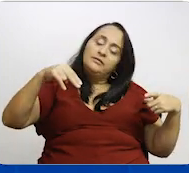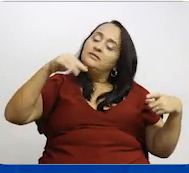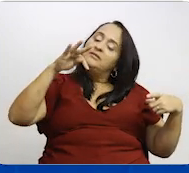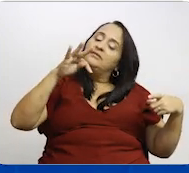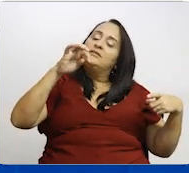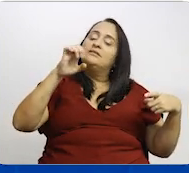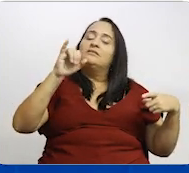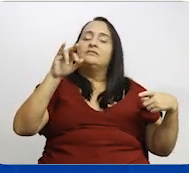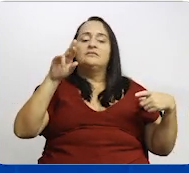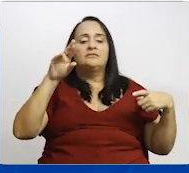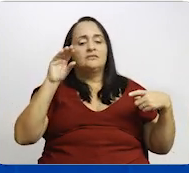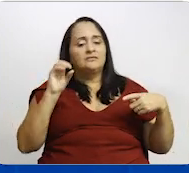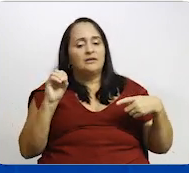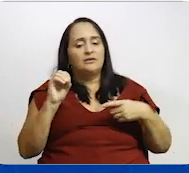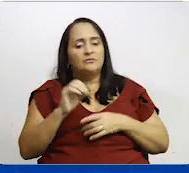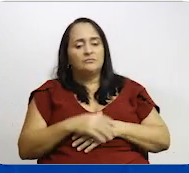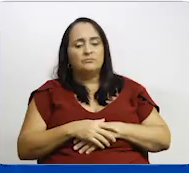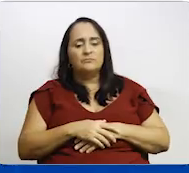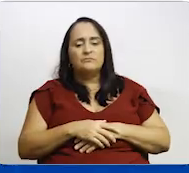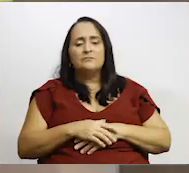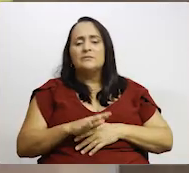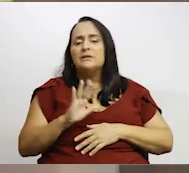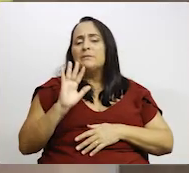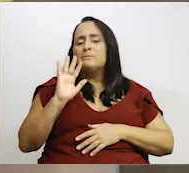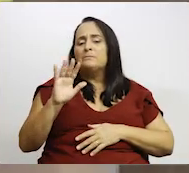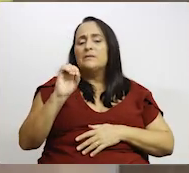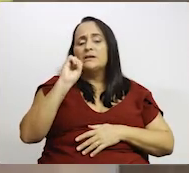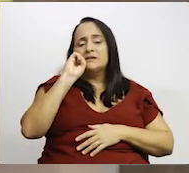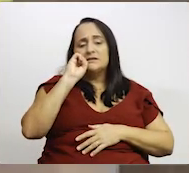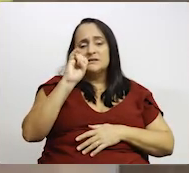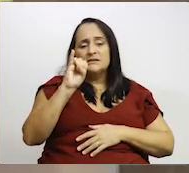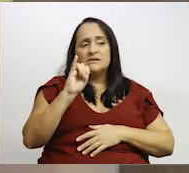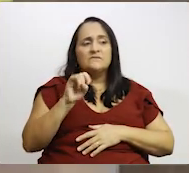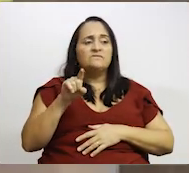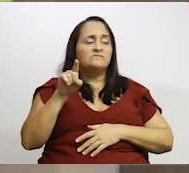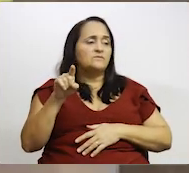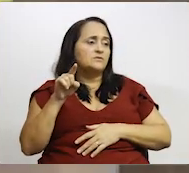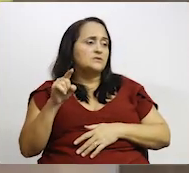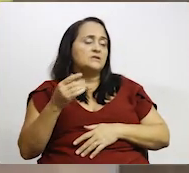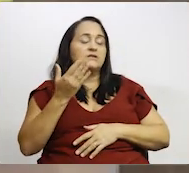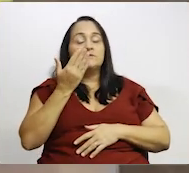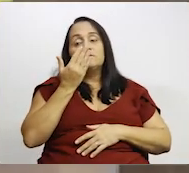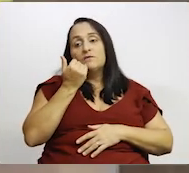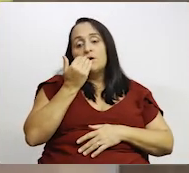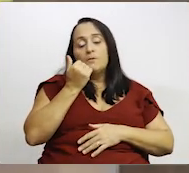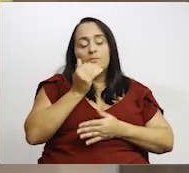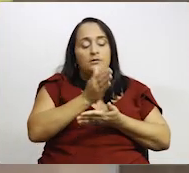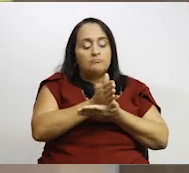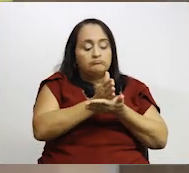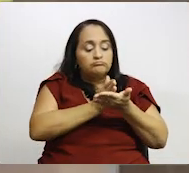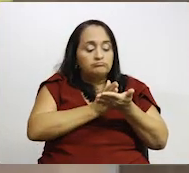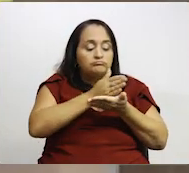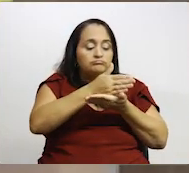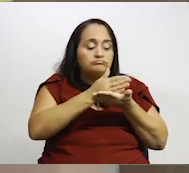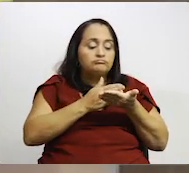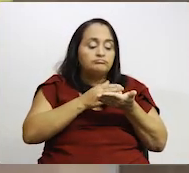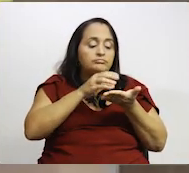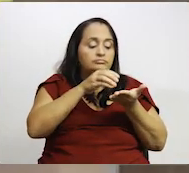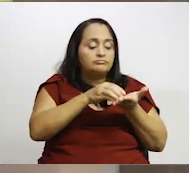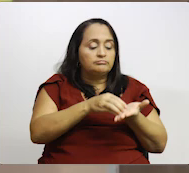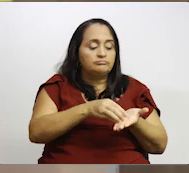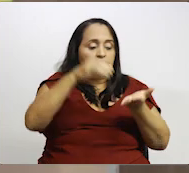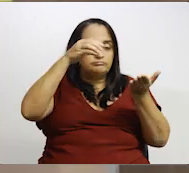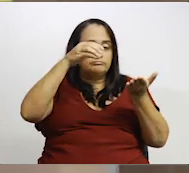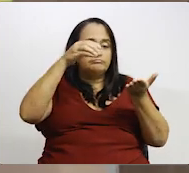sendo servido, a gente come uma parte, um pedaço de pizza, e esse pedaço também ele pode